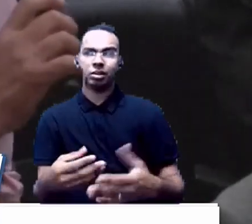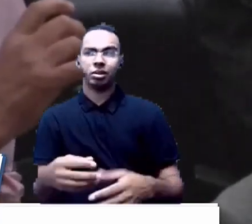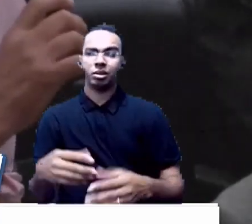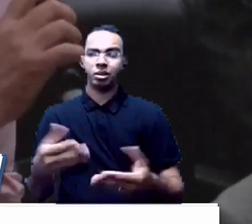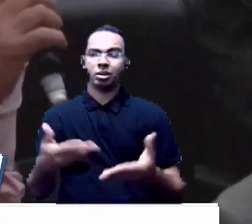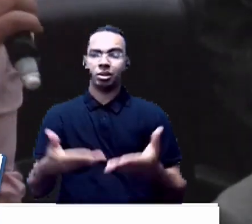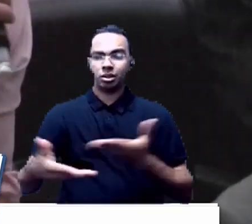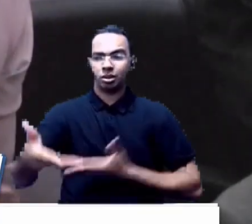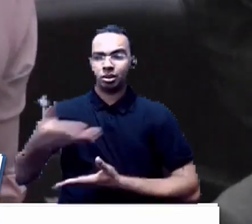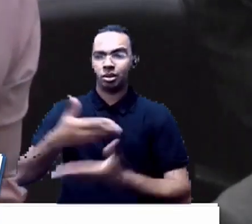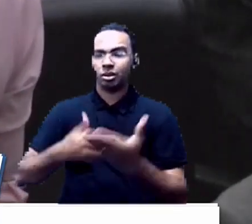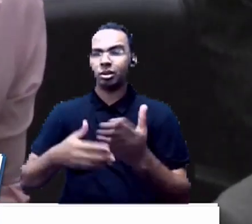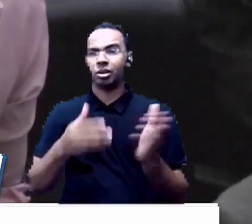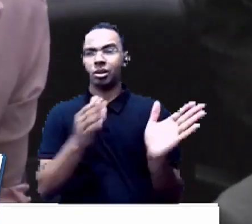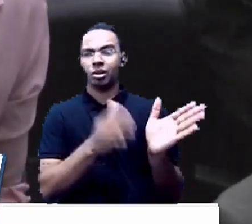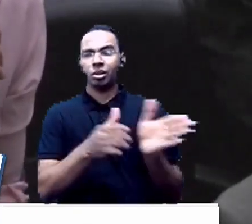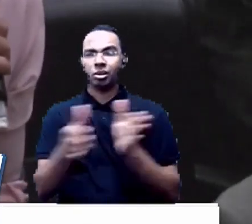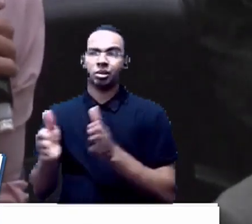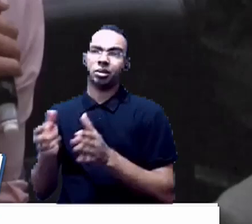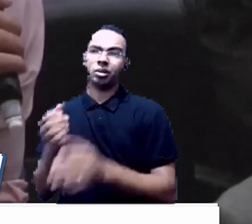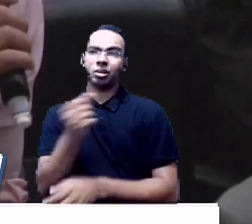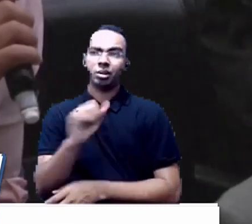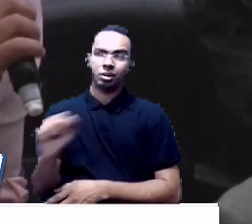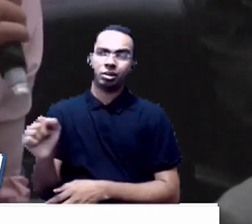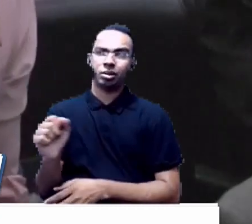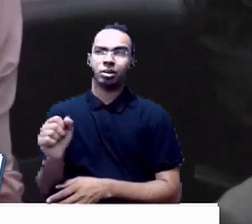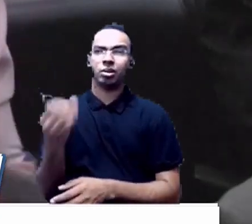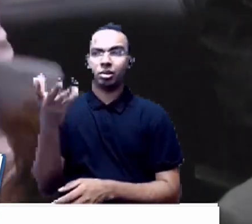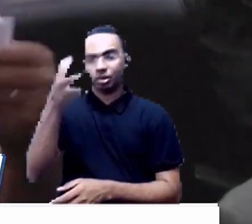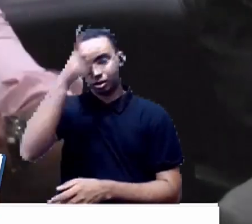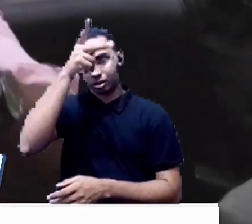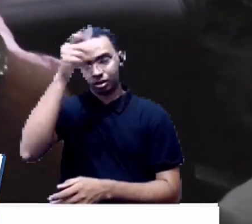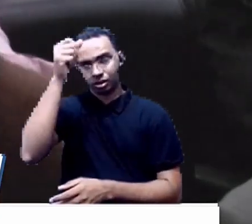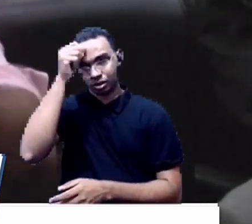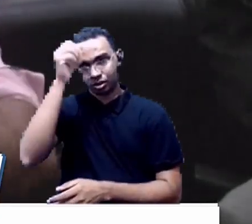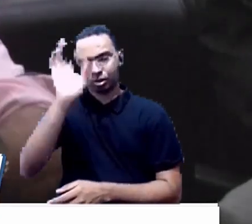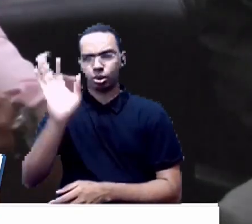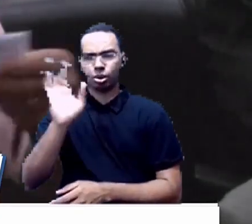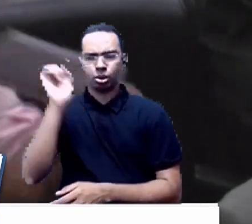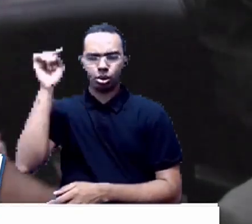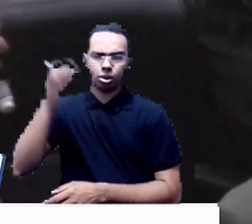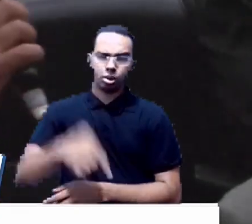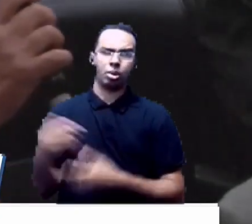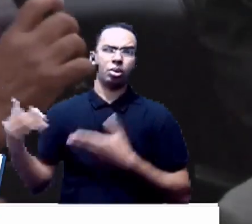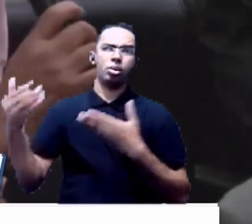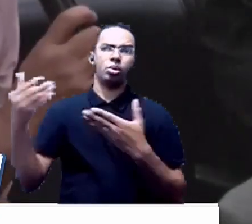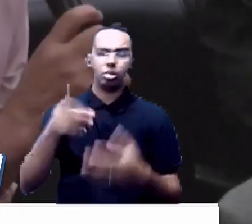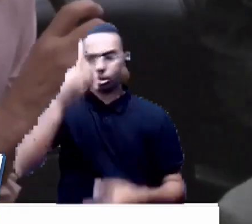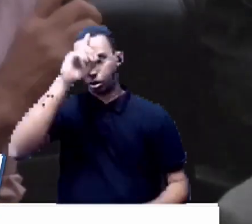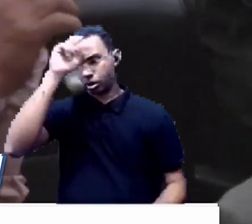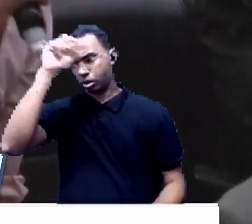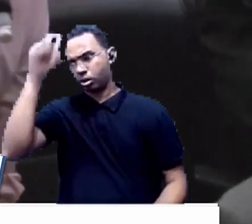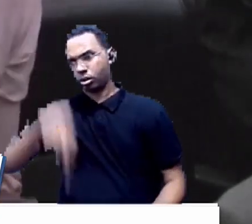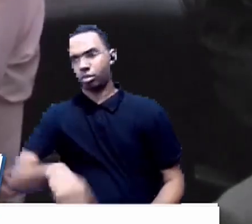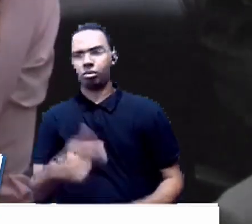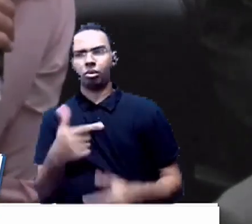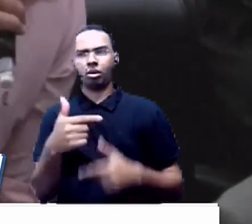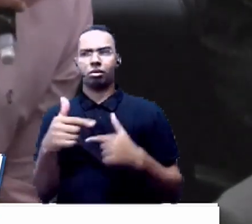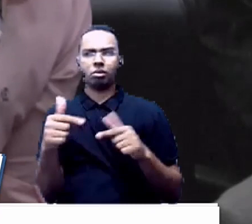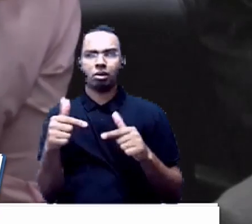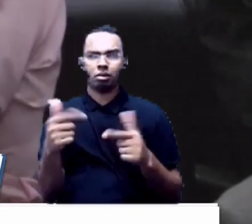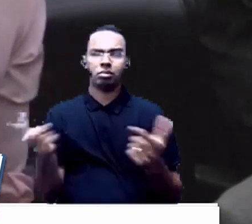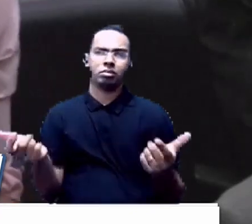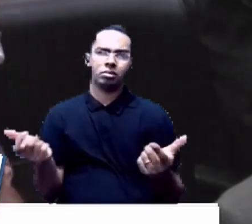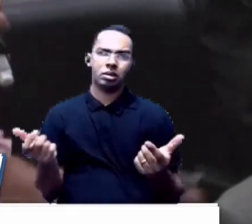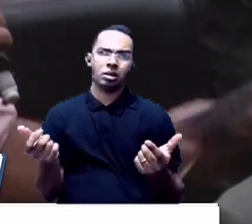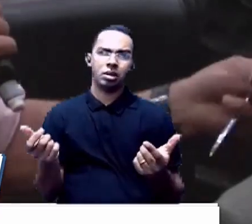as ações, defender aqui as ações do prefeito. Não, nós estivemos, convocamos a Santa Casa que não quer trabalhar, buscamos lá